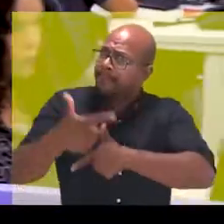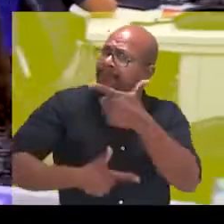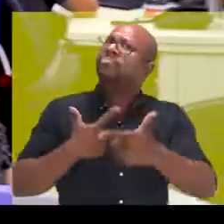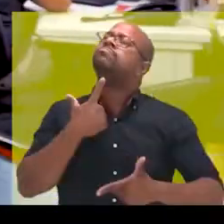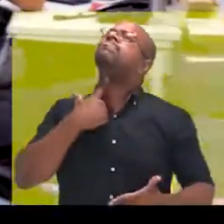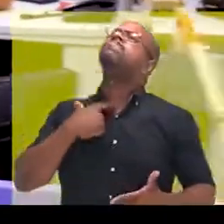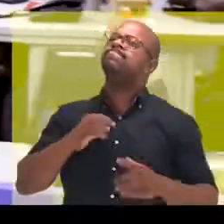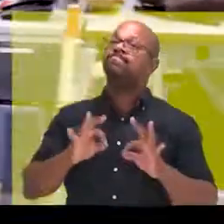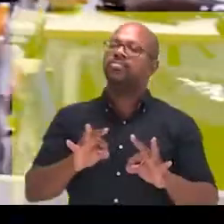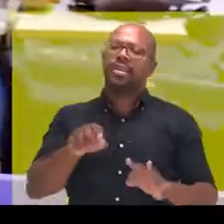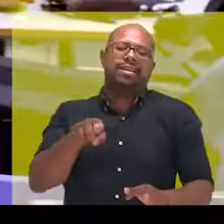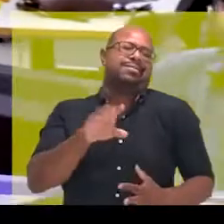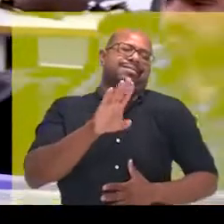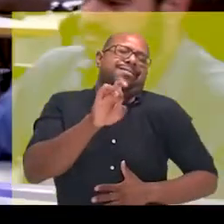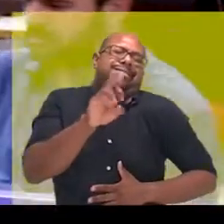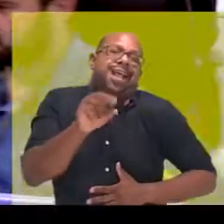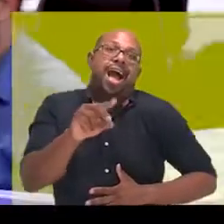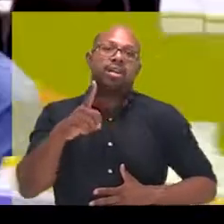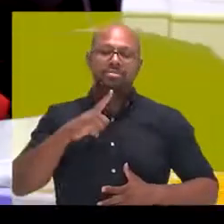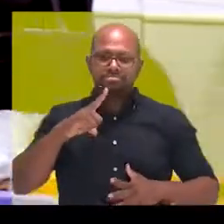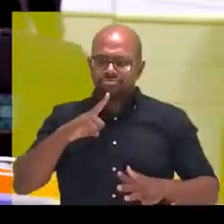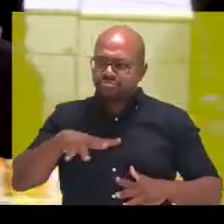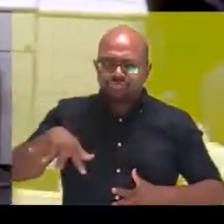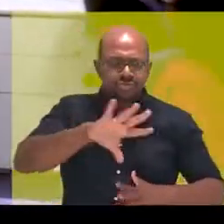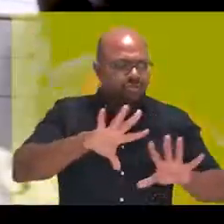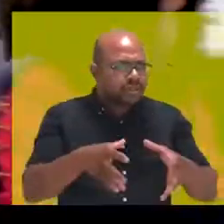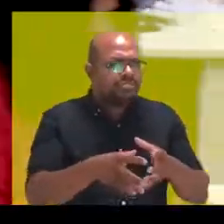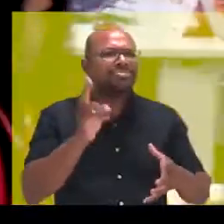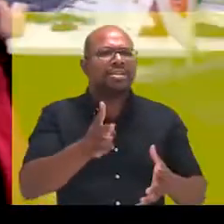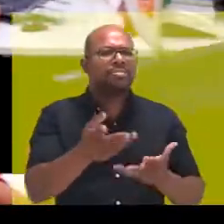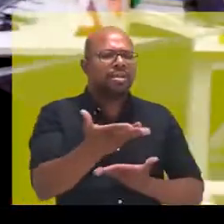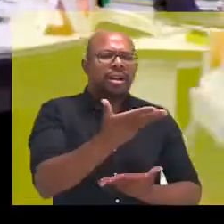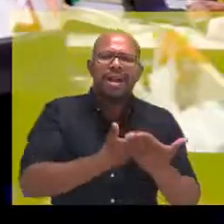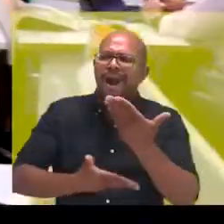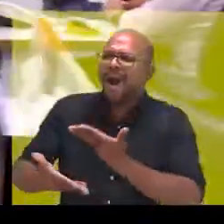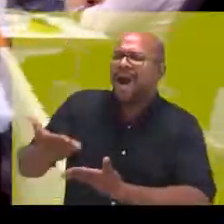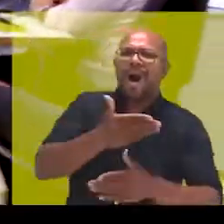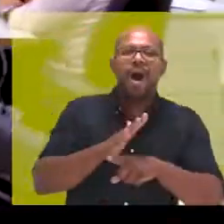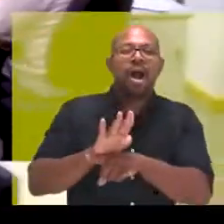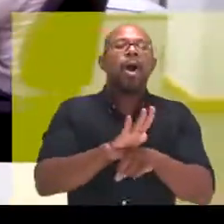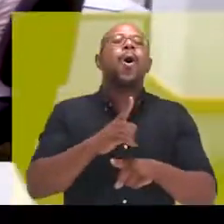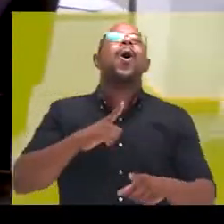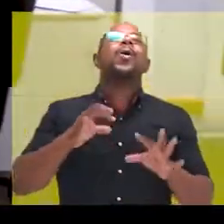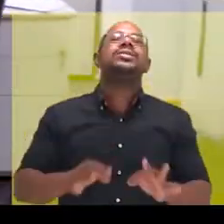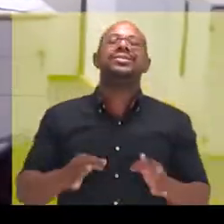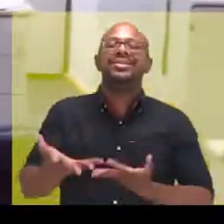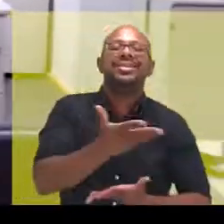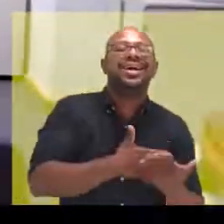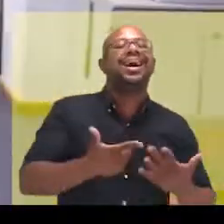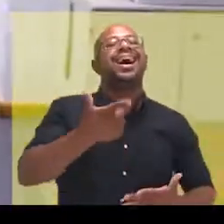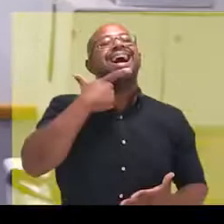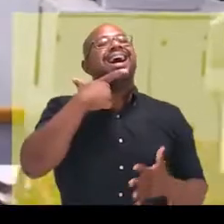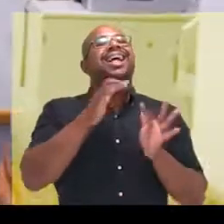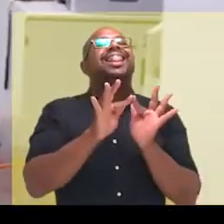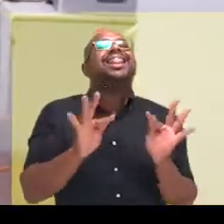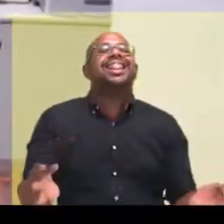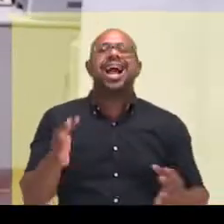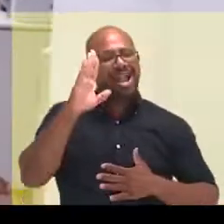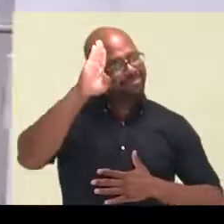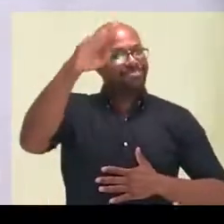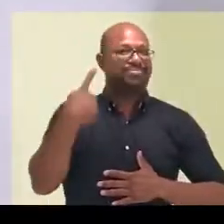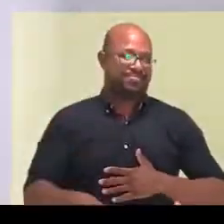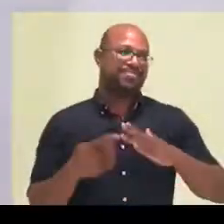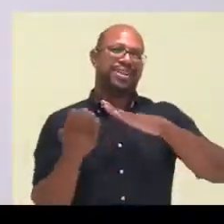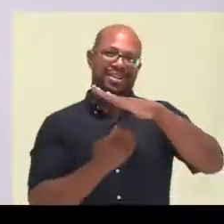de vontade. E isso é fato. Temos um time que sempre colabora e, com certeza, esse clima descontraído é um diferencial